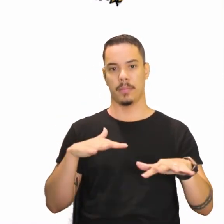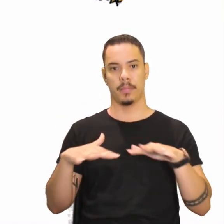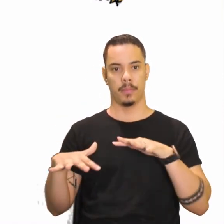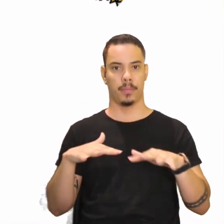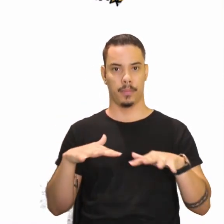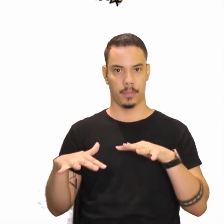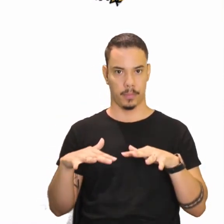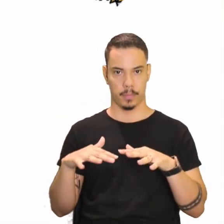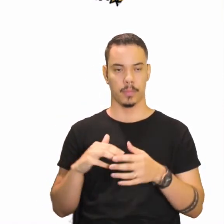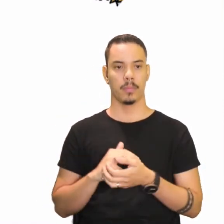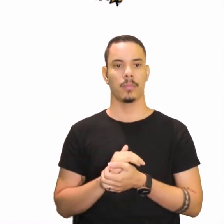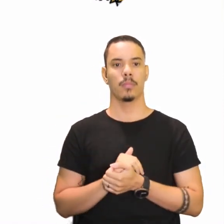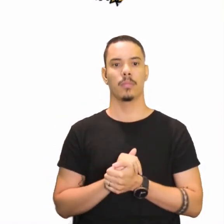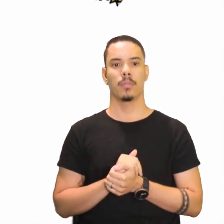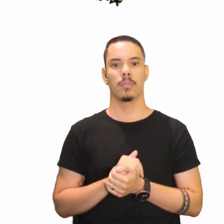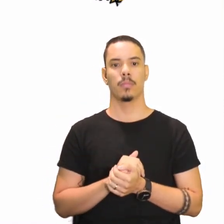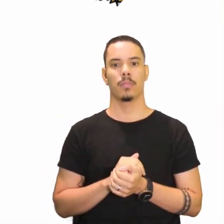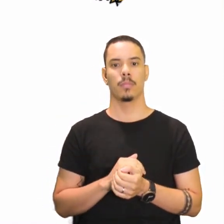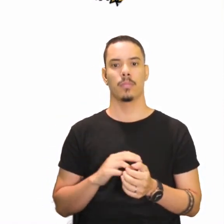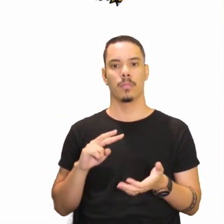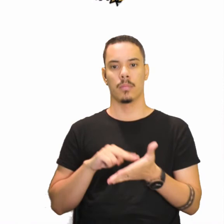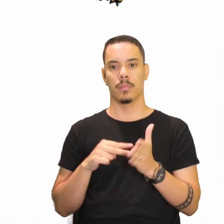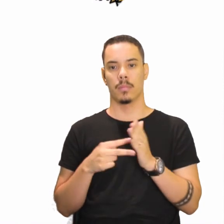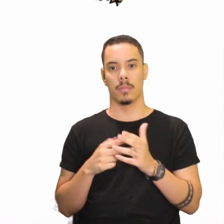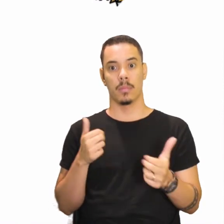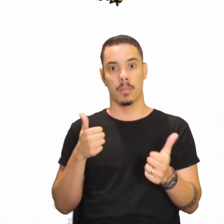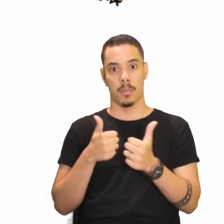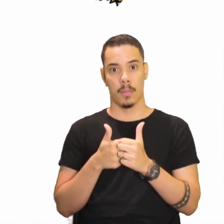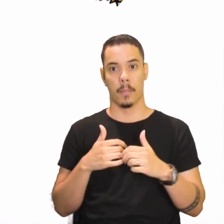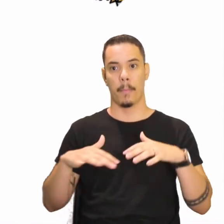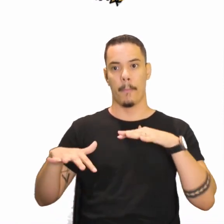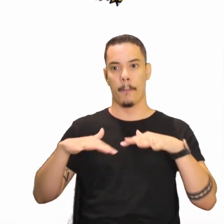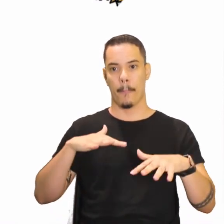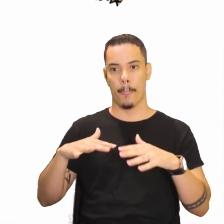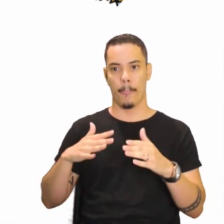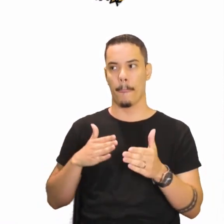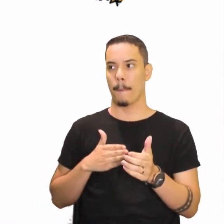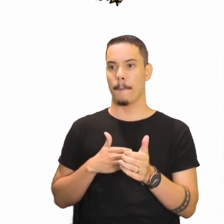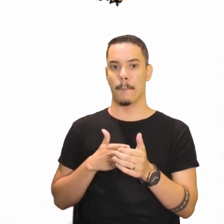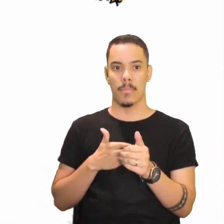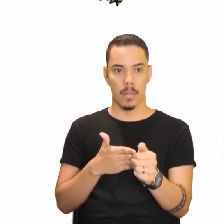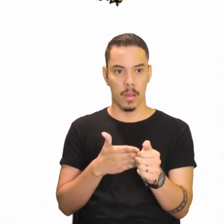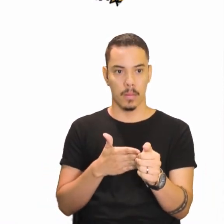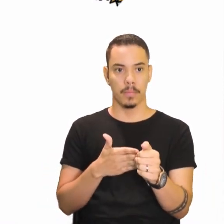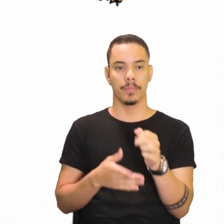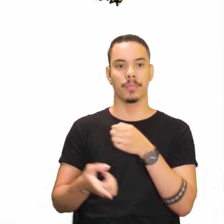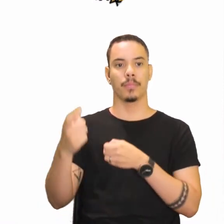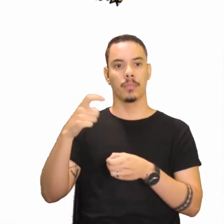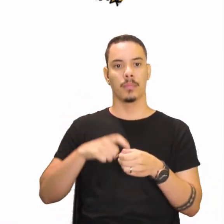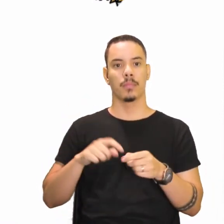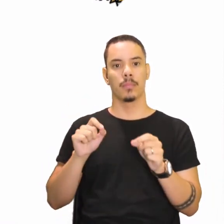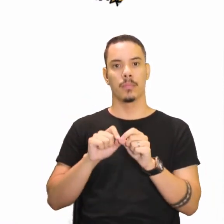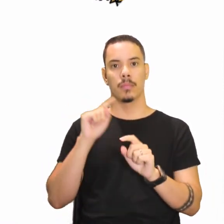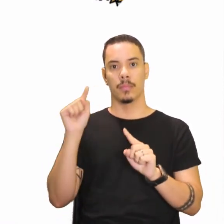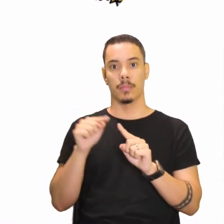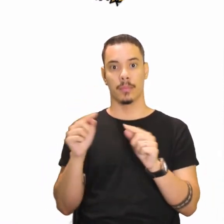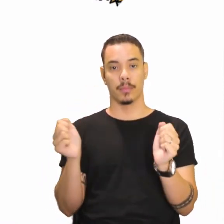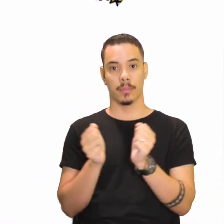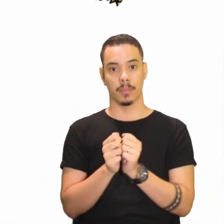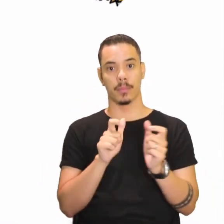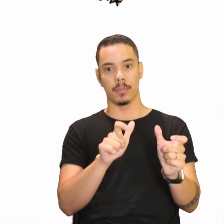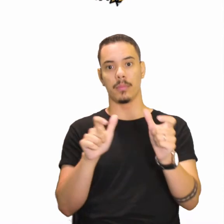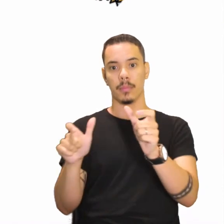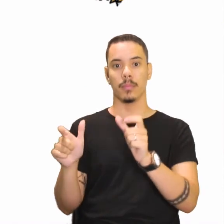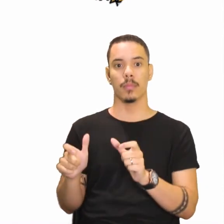movimento, né? Denota aproximação, movimento, destino, partida ou regresso, fazendo alusão a expressões